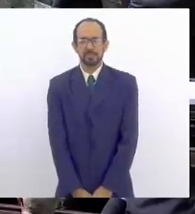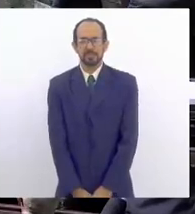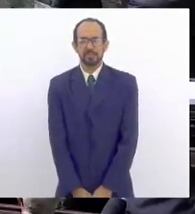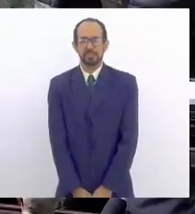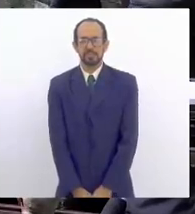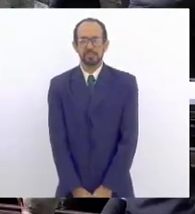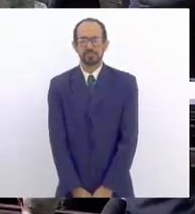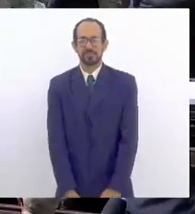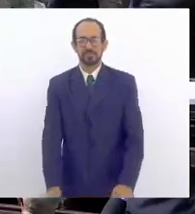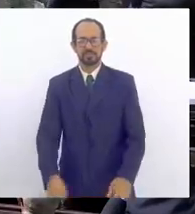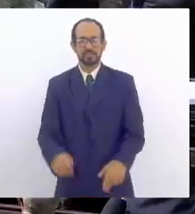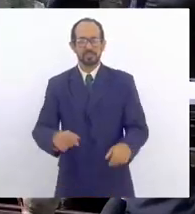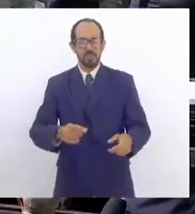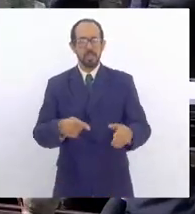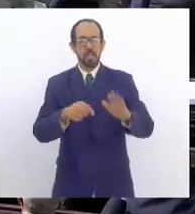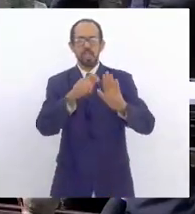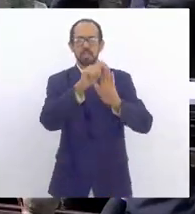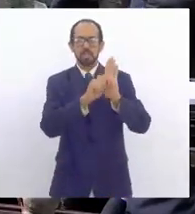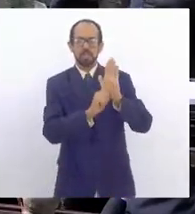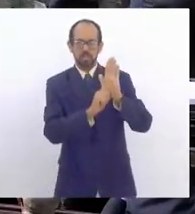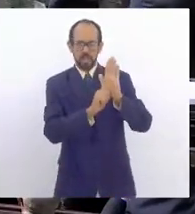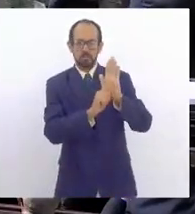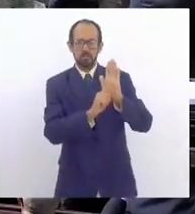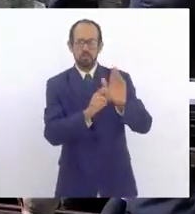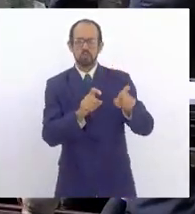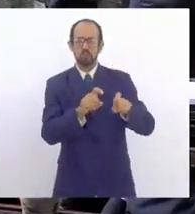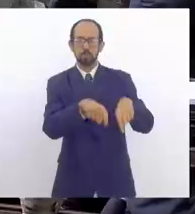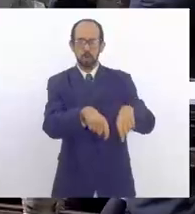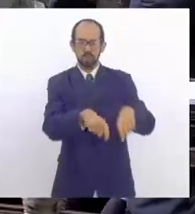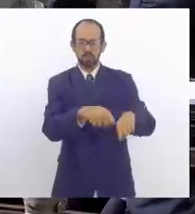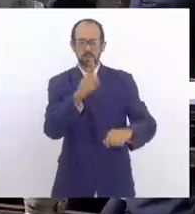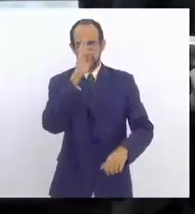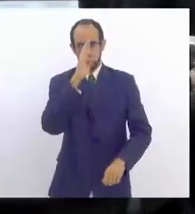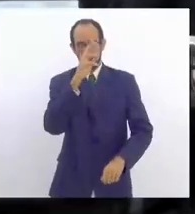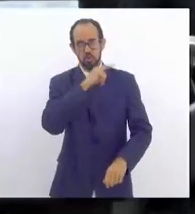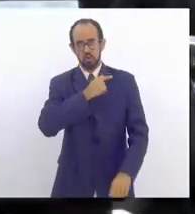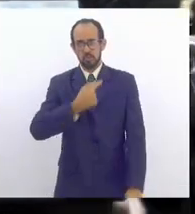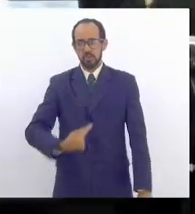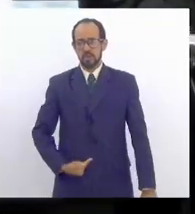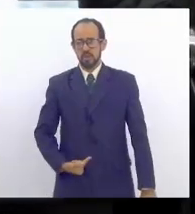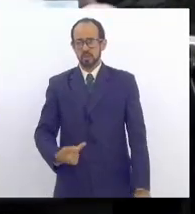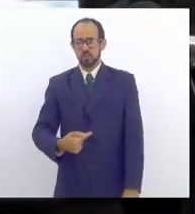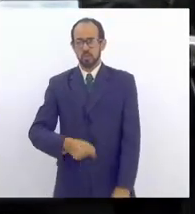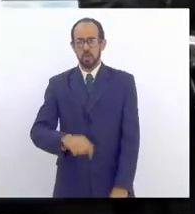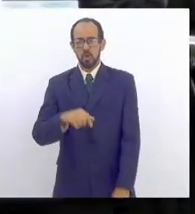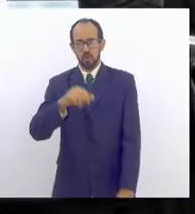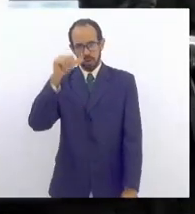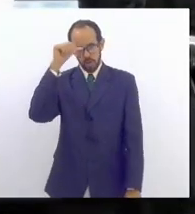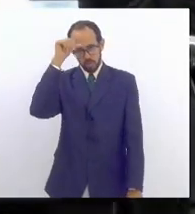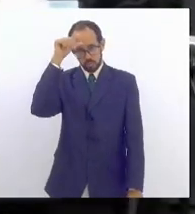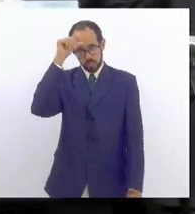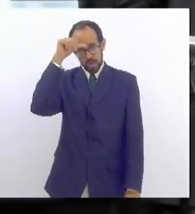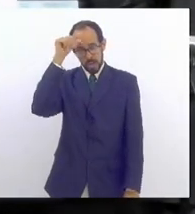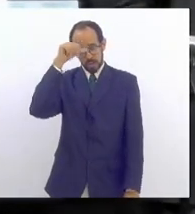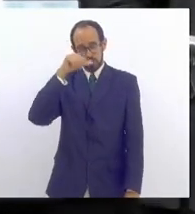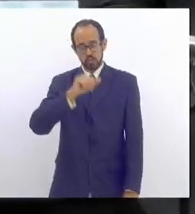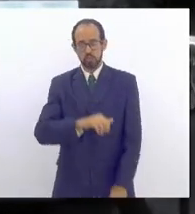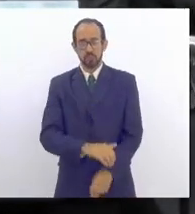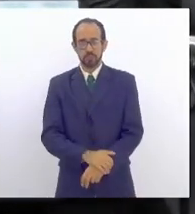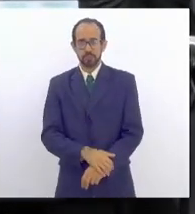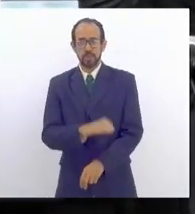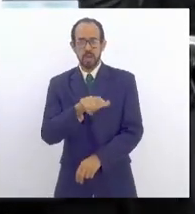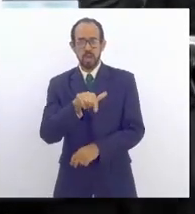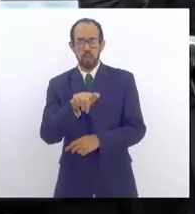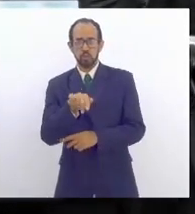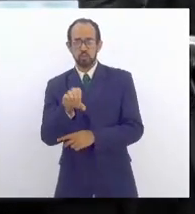Termo solene de posse. Termo de posse do excelentíssimo senhor governador Cláudio Bonfim de Castro e Silva, no cargo de governador